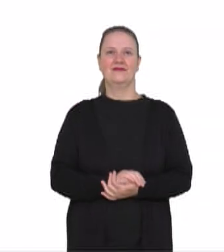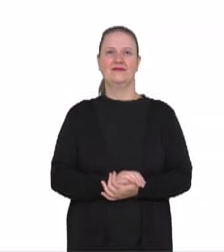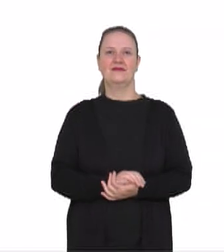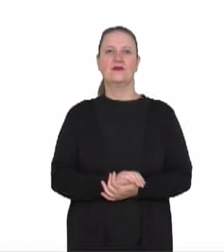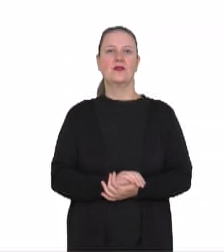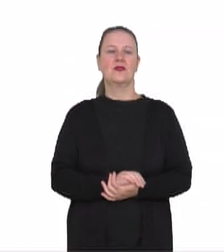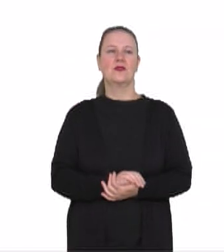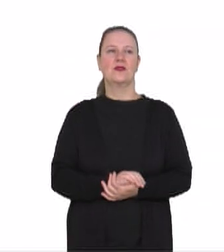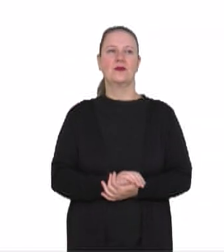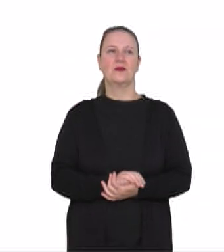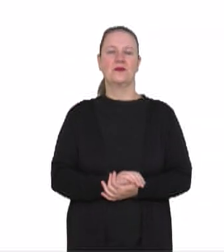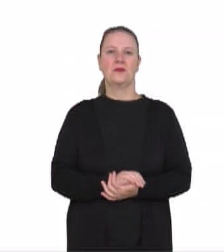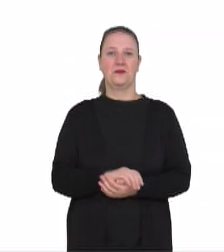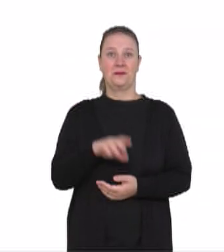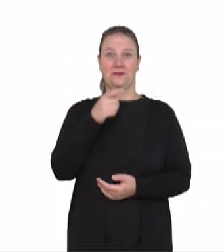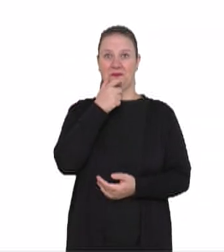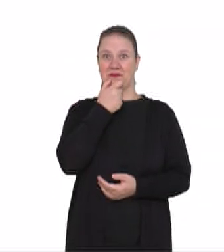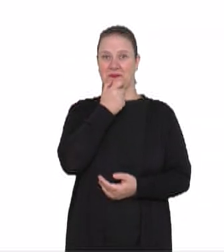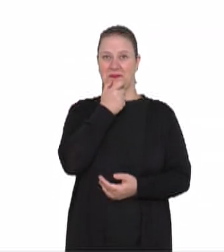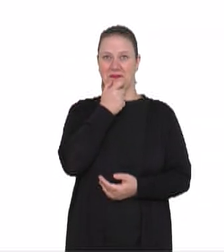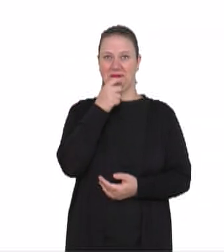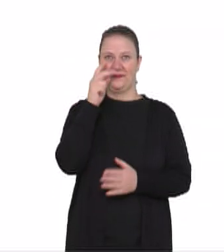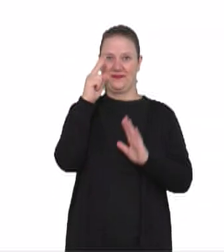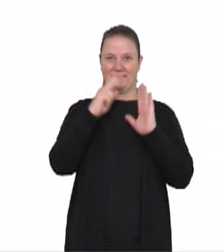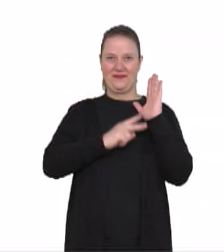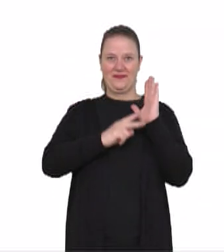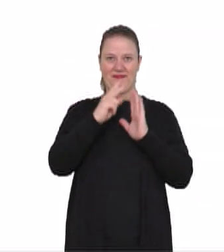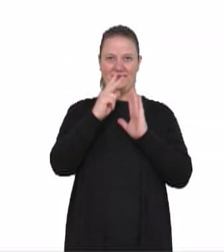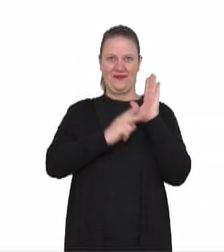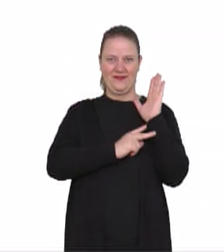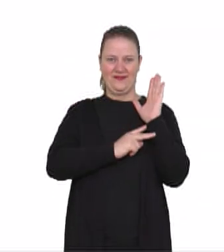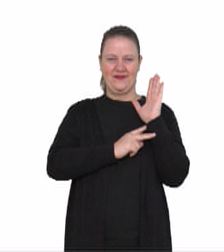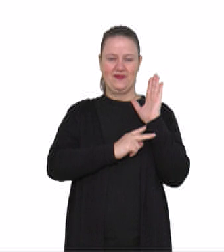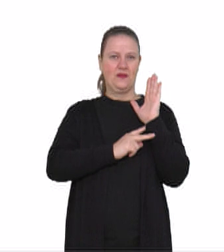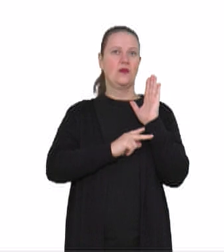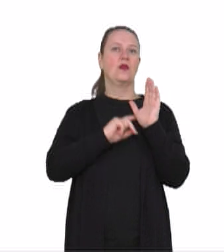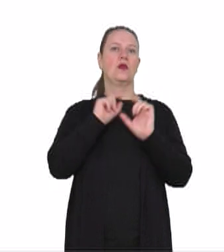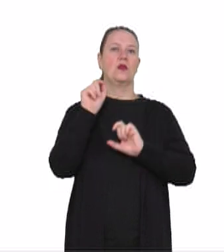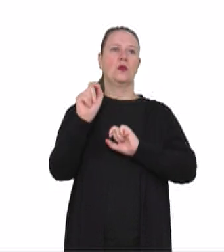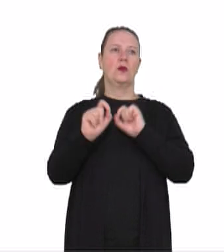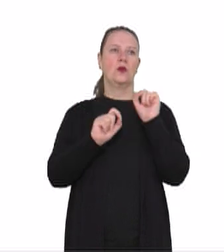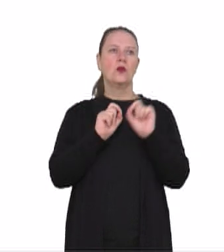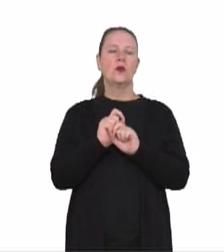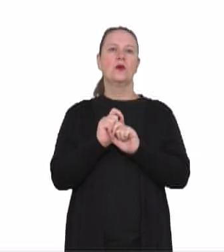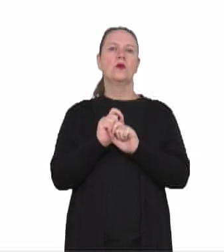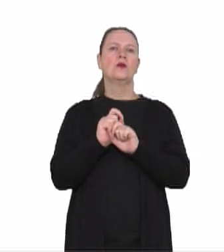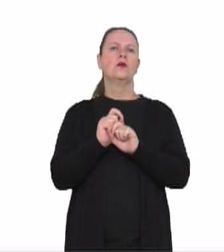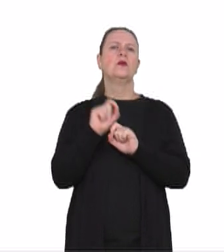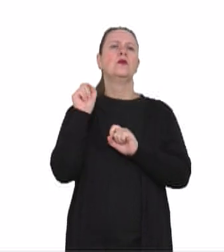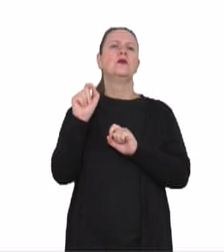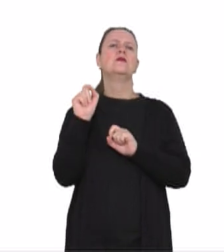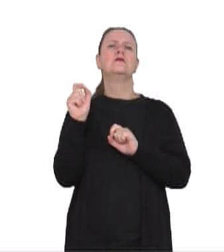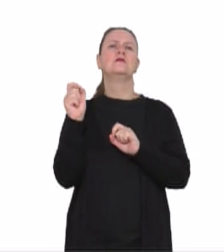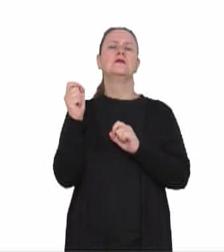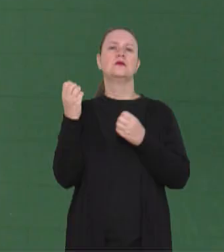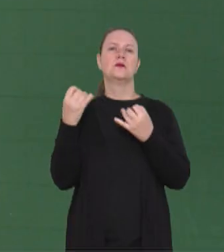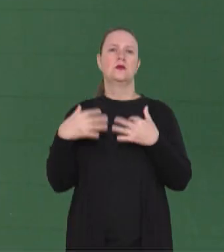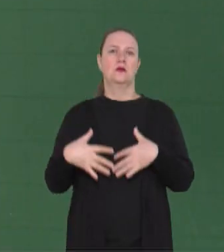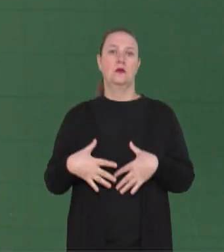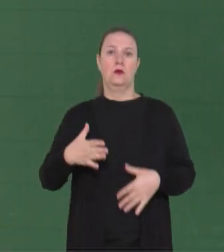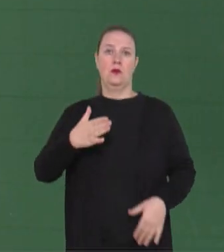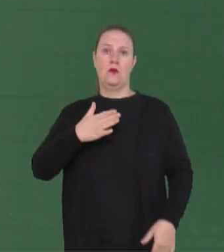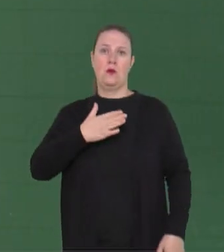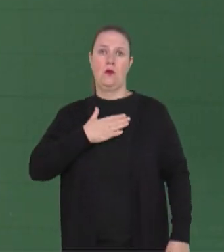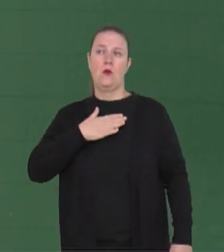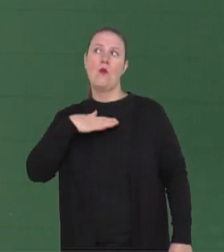Listen to me when I'm speaking. Então, listen to me when I'm speaking. Me escute,